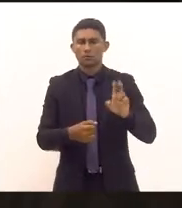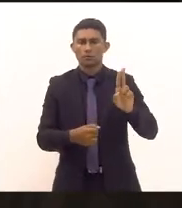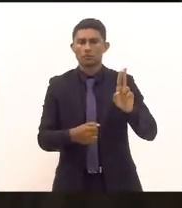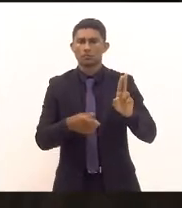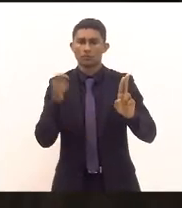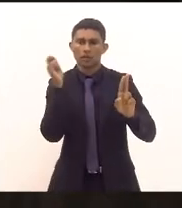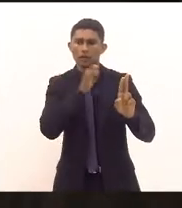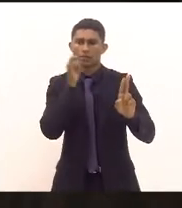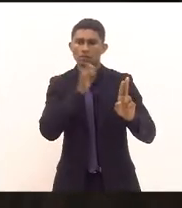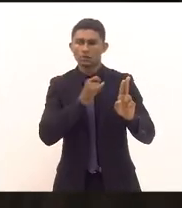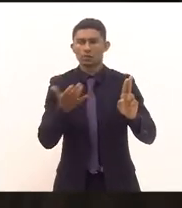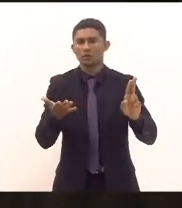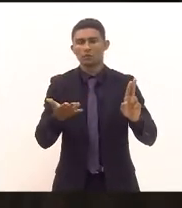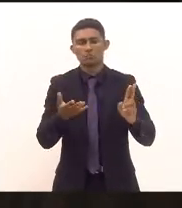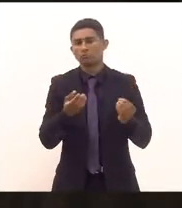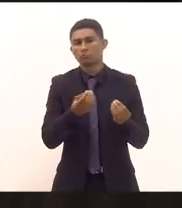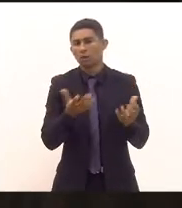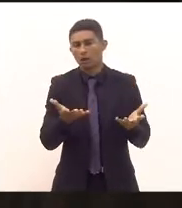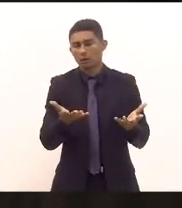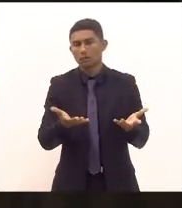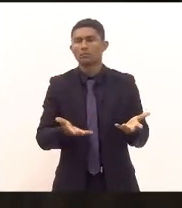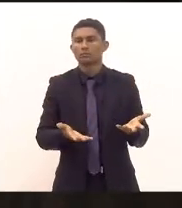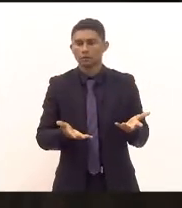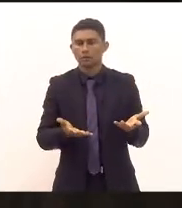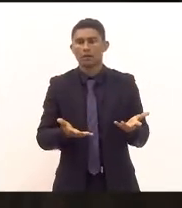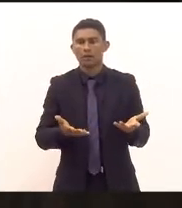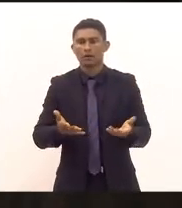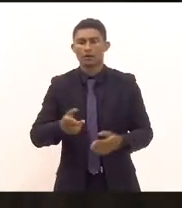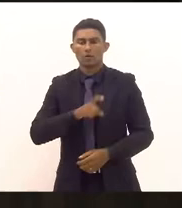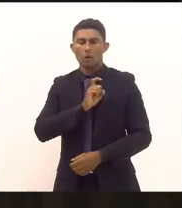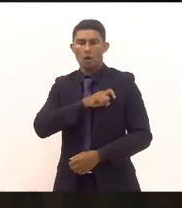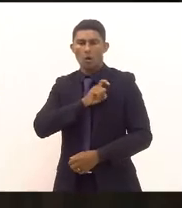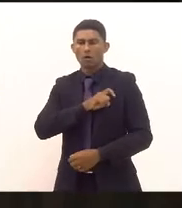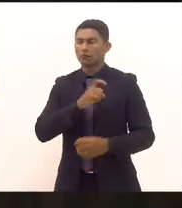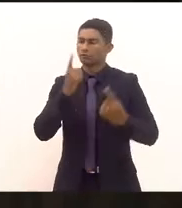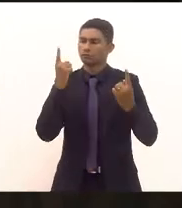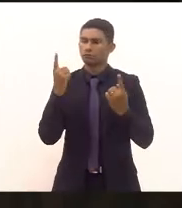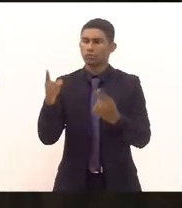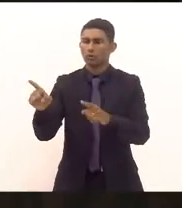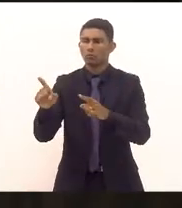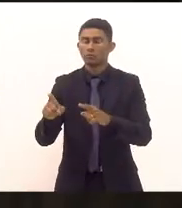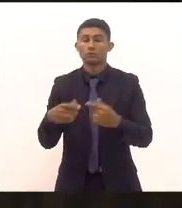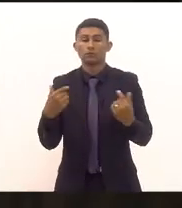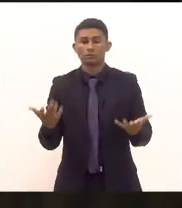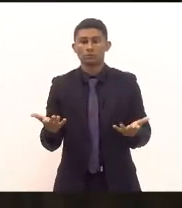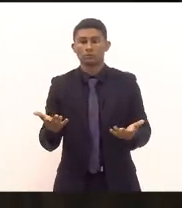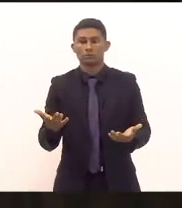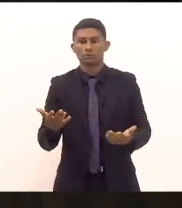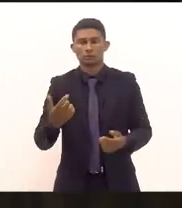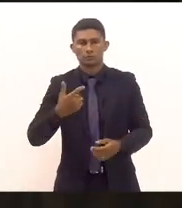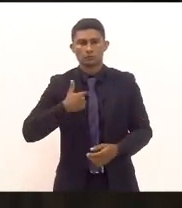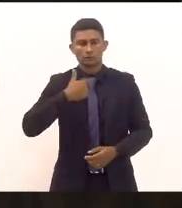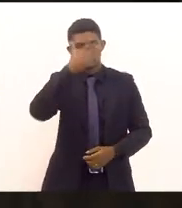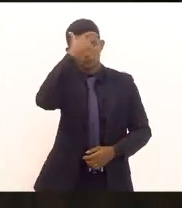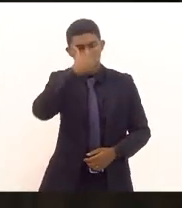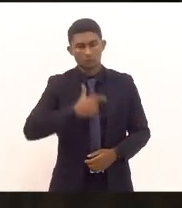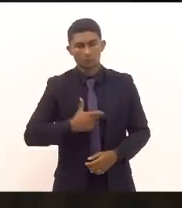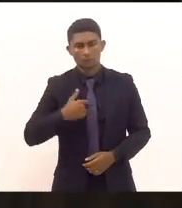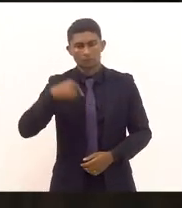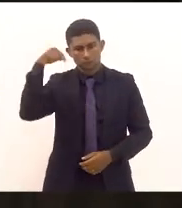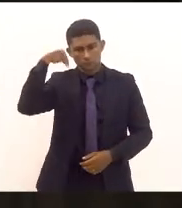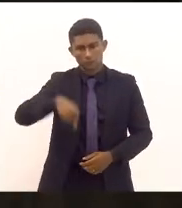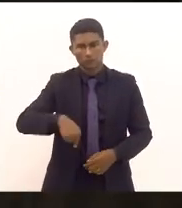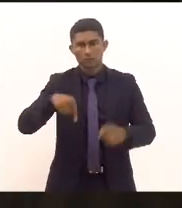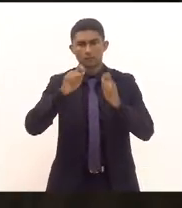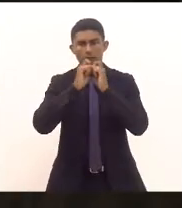indispensável nos enfrentamento ao ódio EA intolerância o mandato aqui na Assembleia